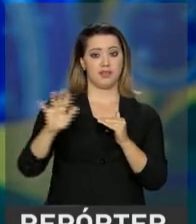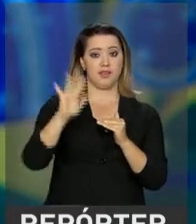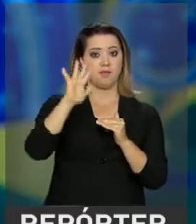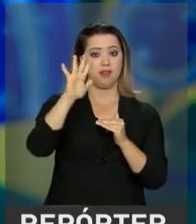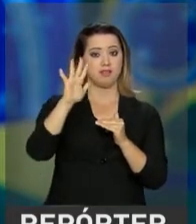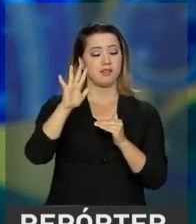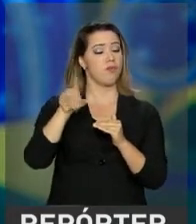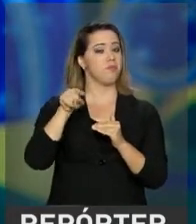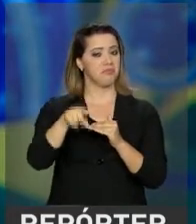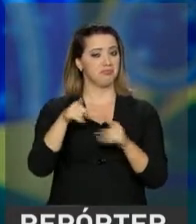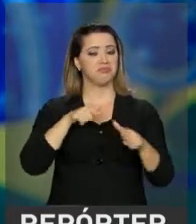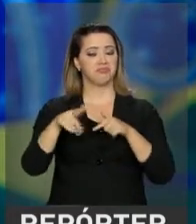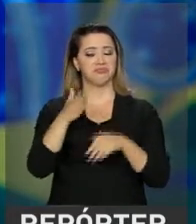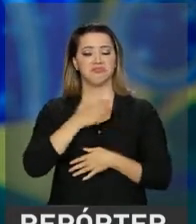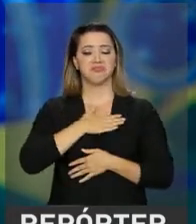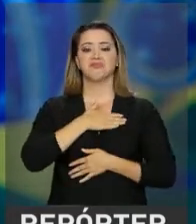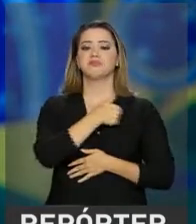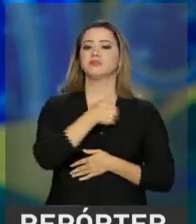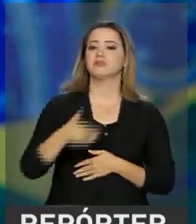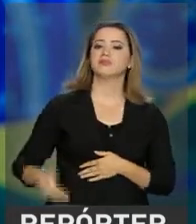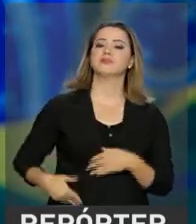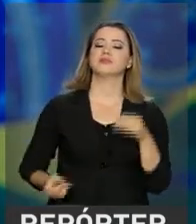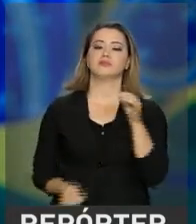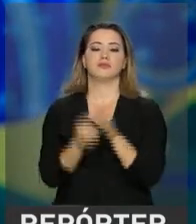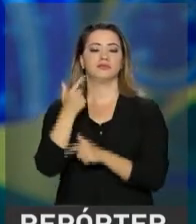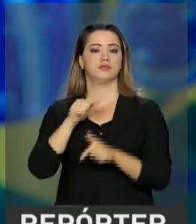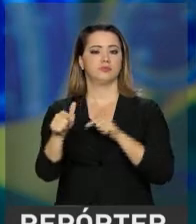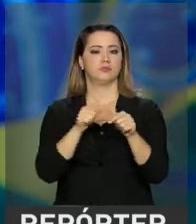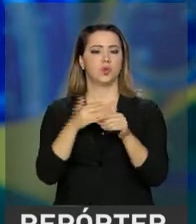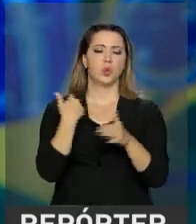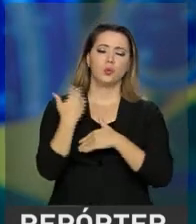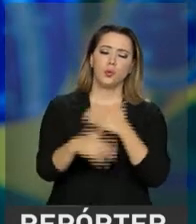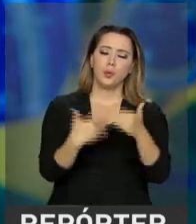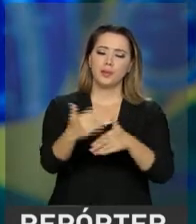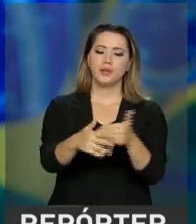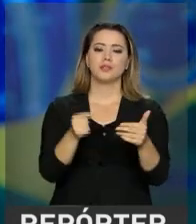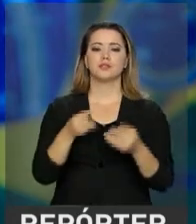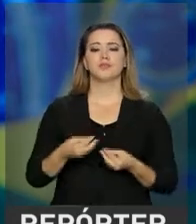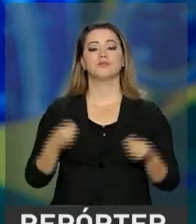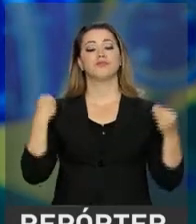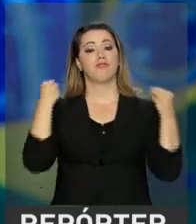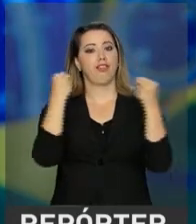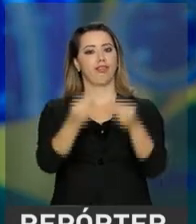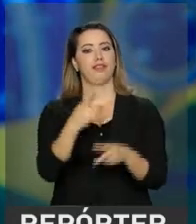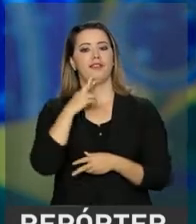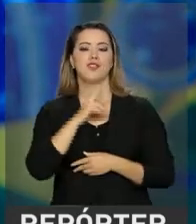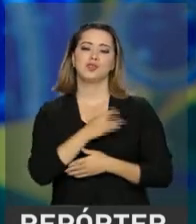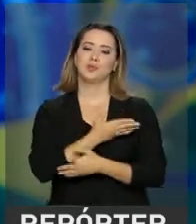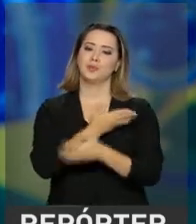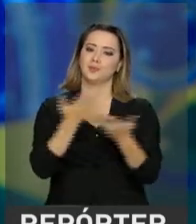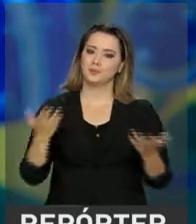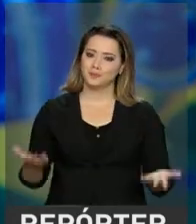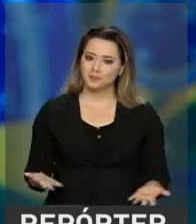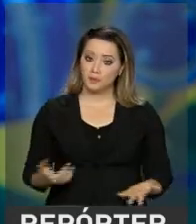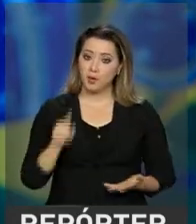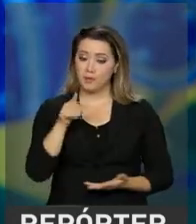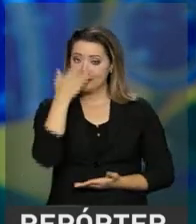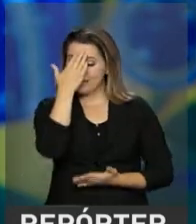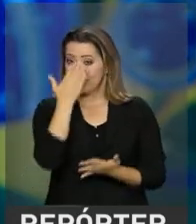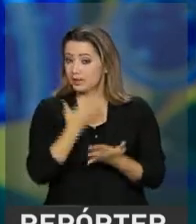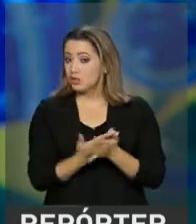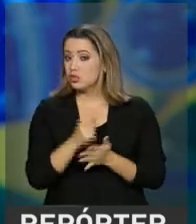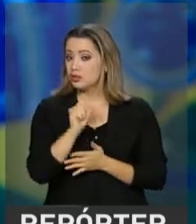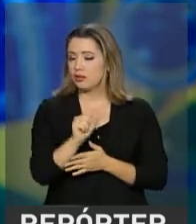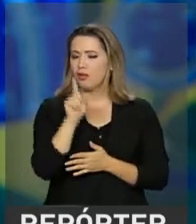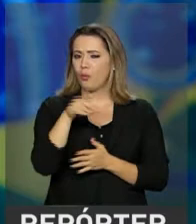trabalho do meu governo para gerar empregos que começa a dar resultados e acreditem é